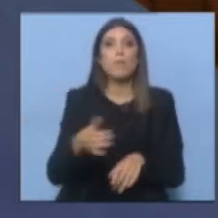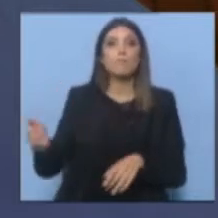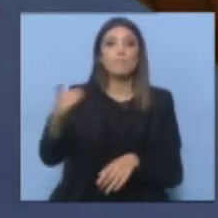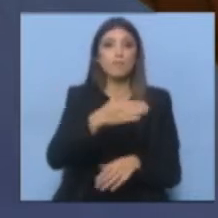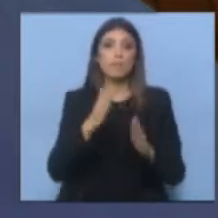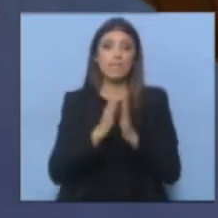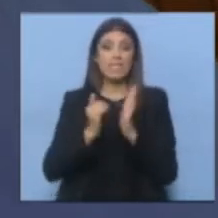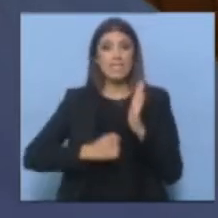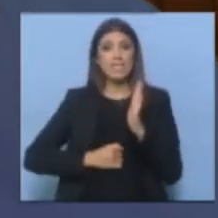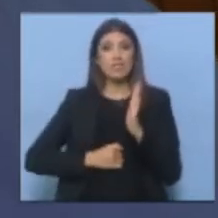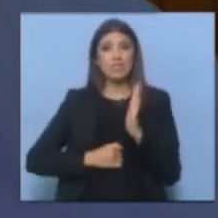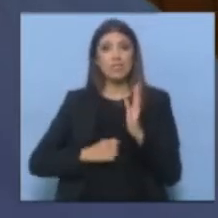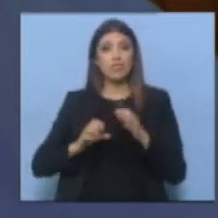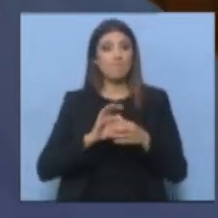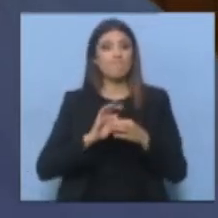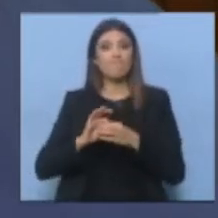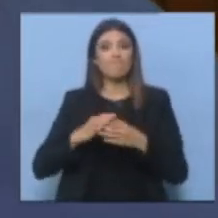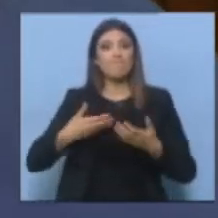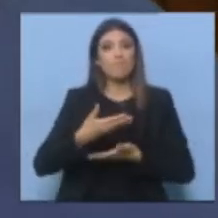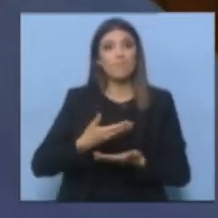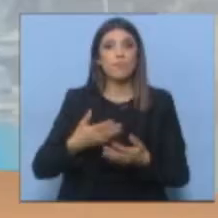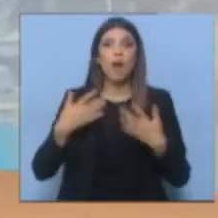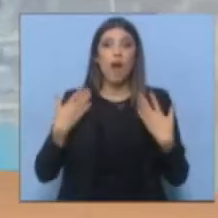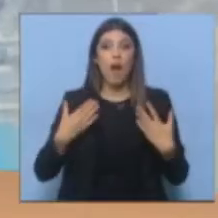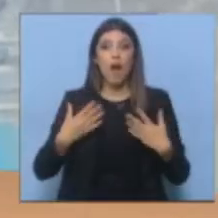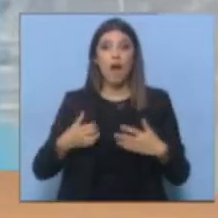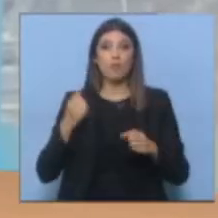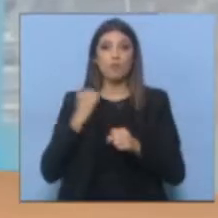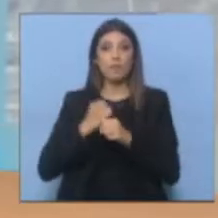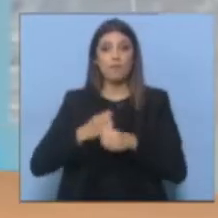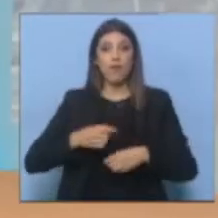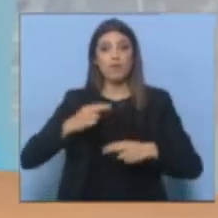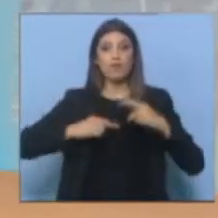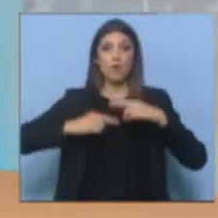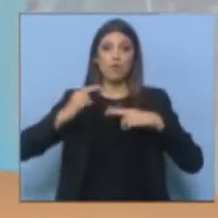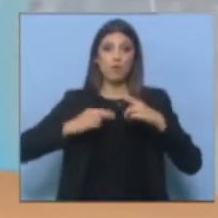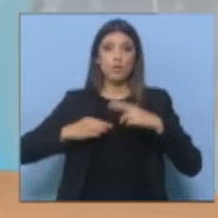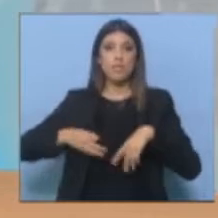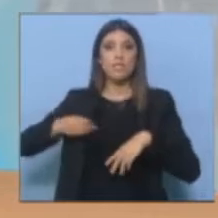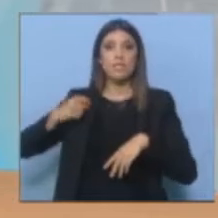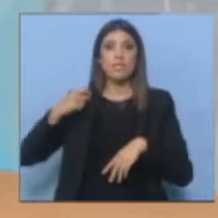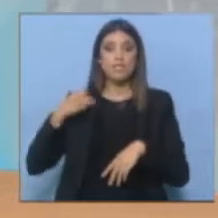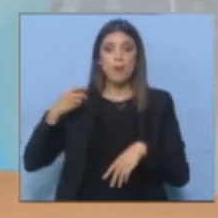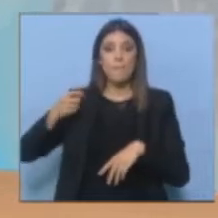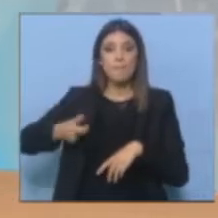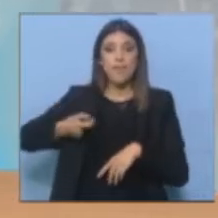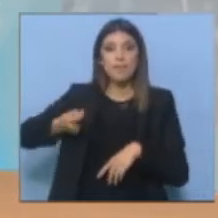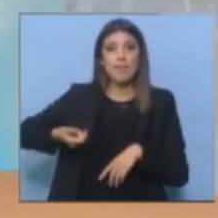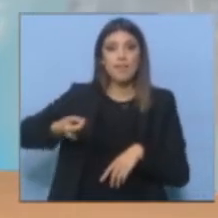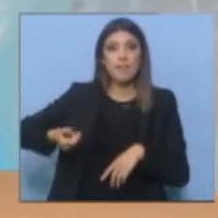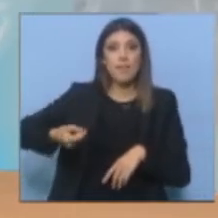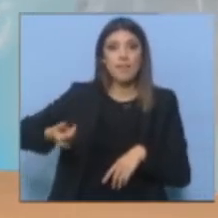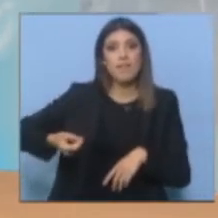realidade há um trabalho a ser construído a cada instante nestas regiões, a